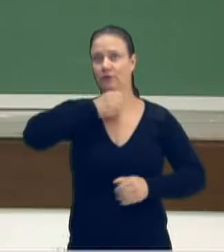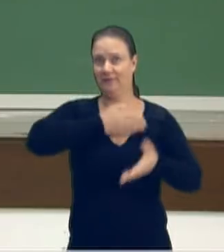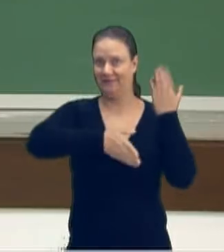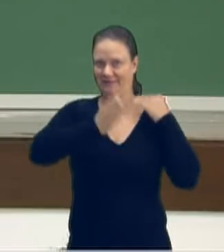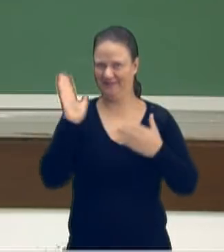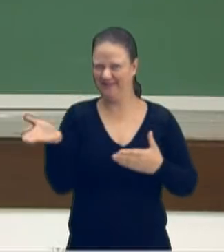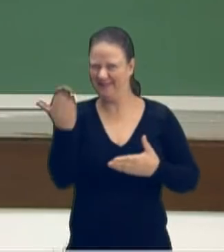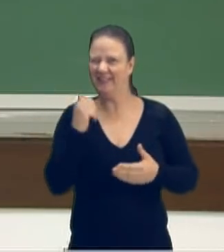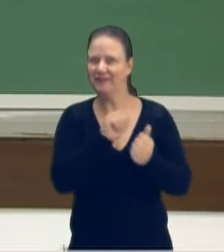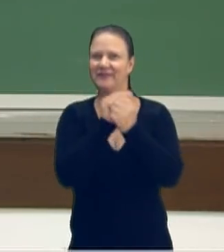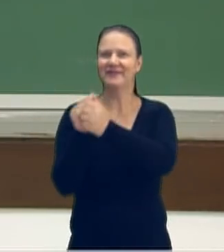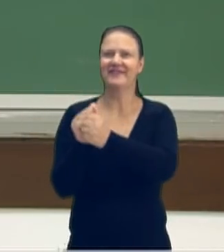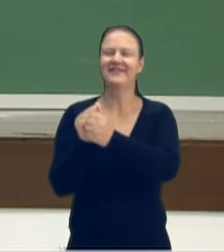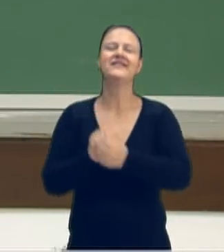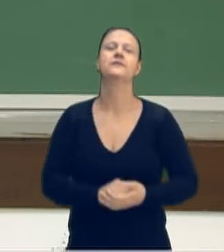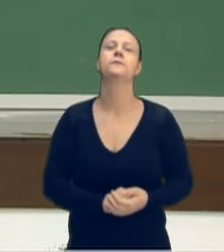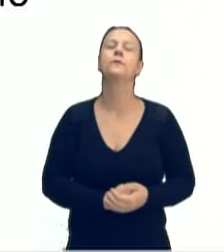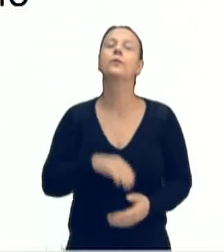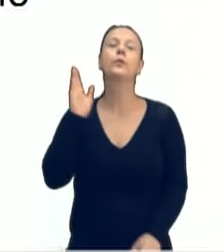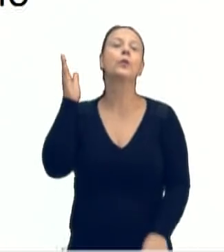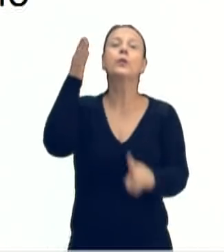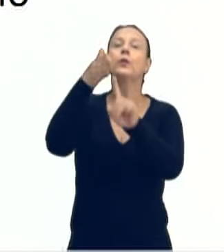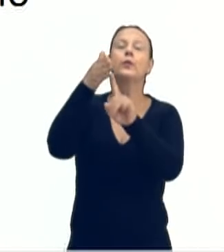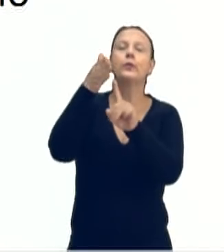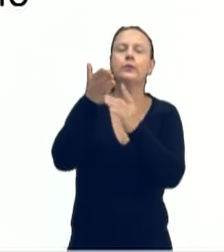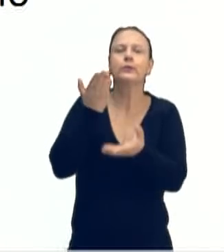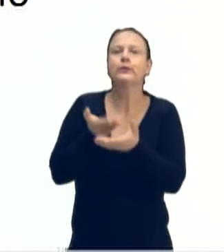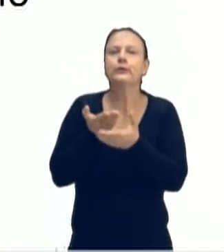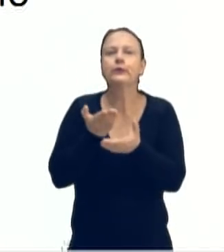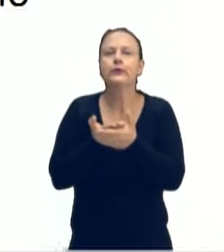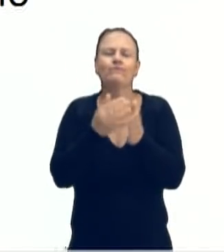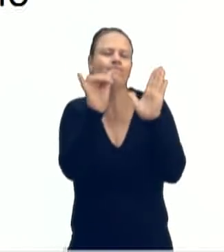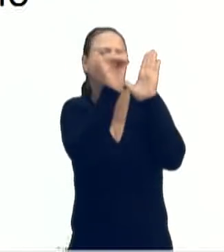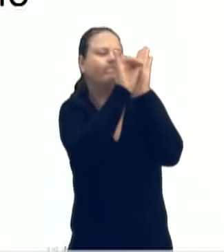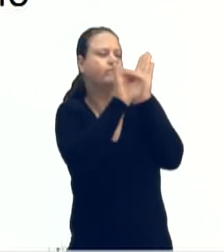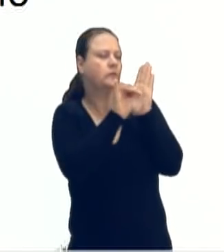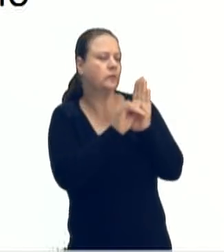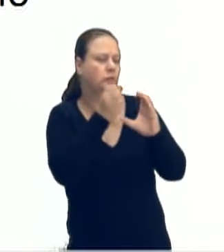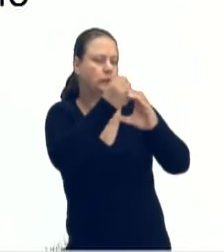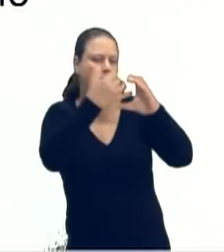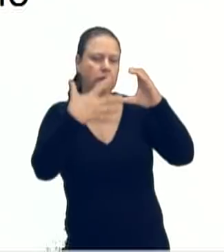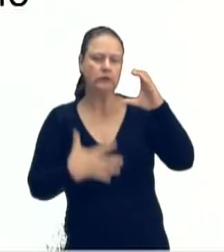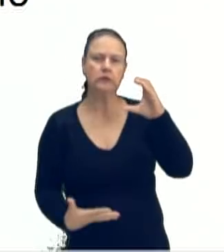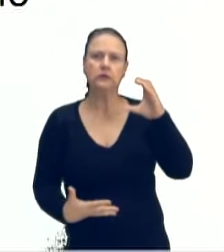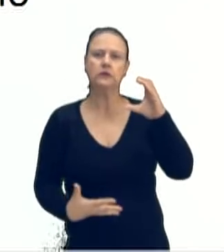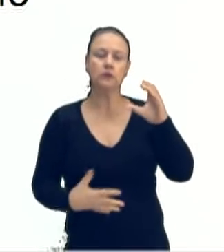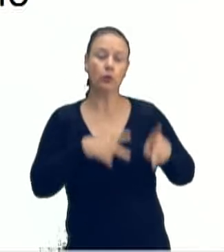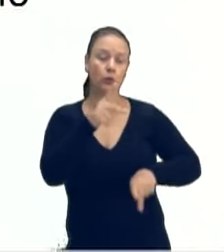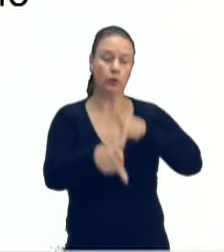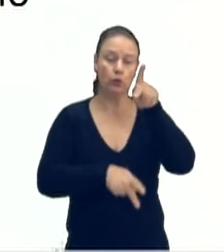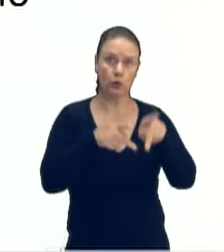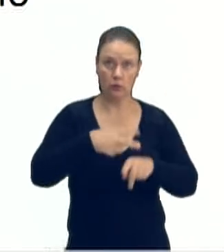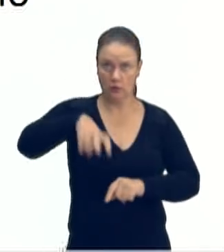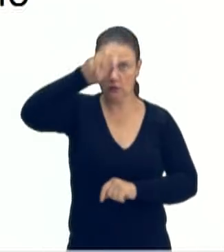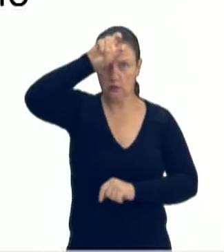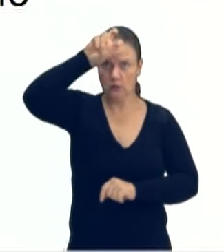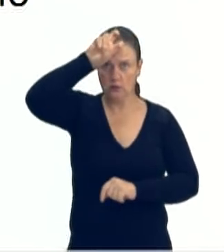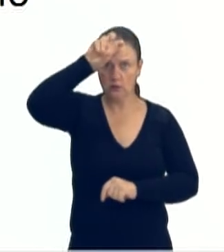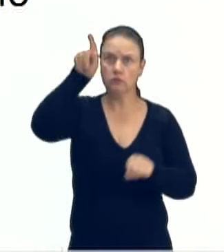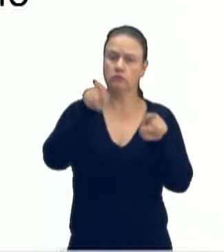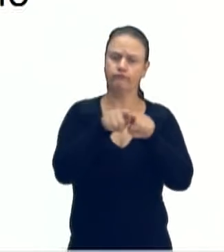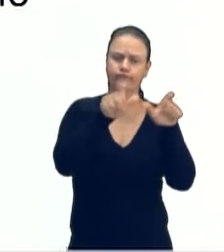lá. Nossos objetivos de aula: identificar as características da civilização egípcia, tais como a